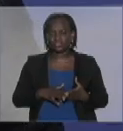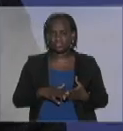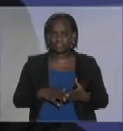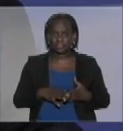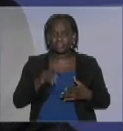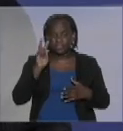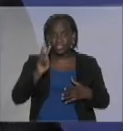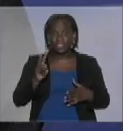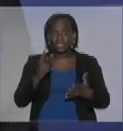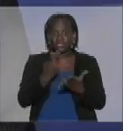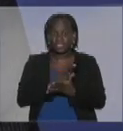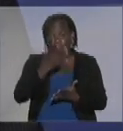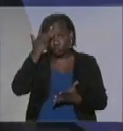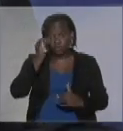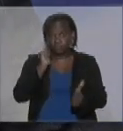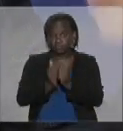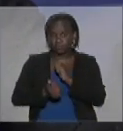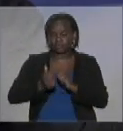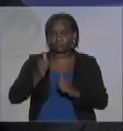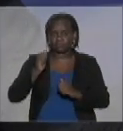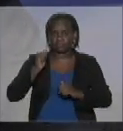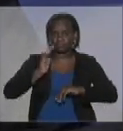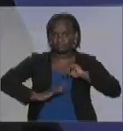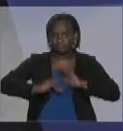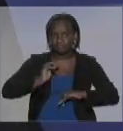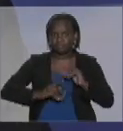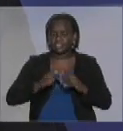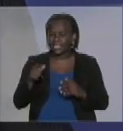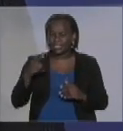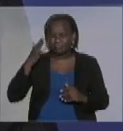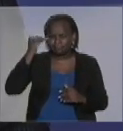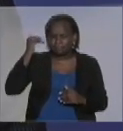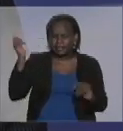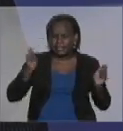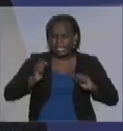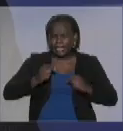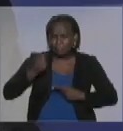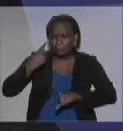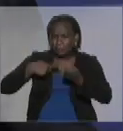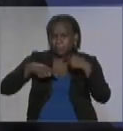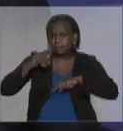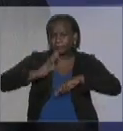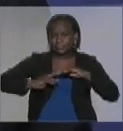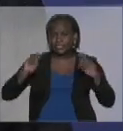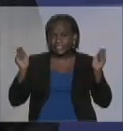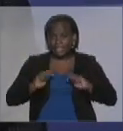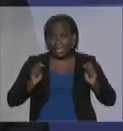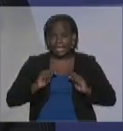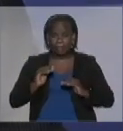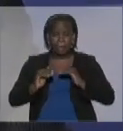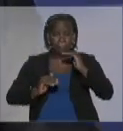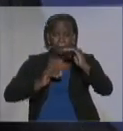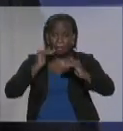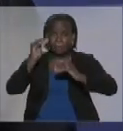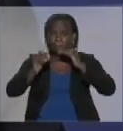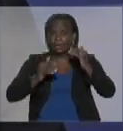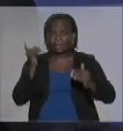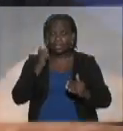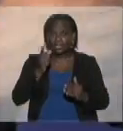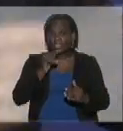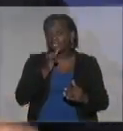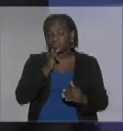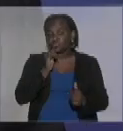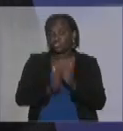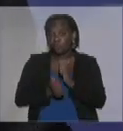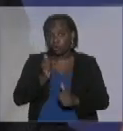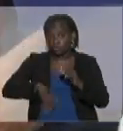Muito forte. E a gente vê casos de atletas, ex-atletas, que com a capacidade, com talento para desenvolver ali, como